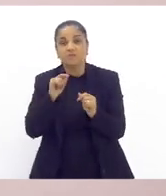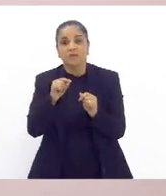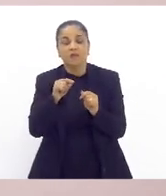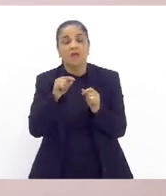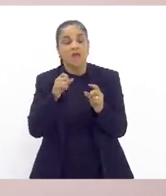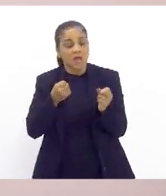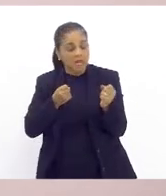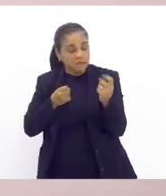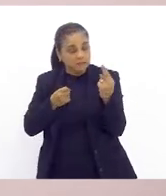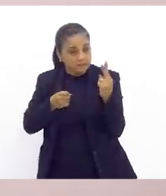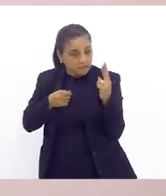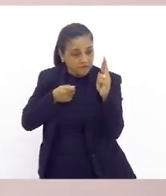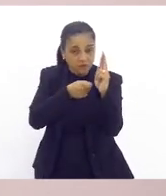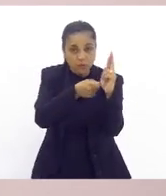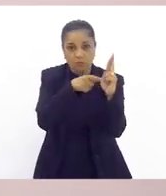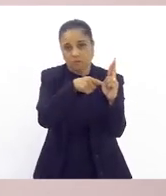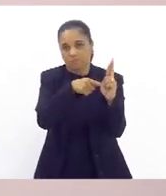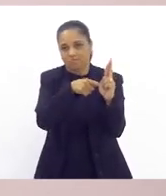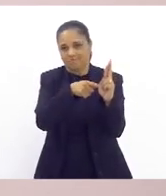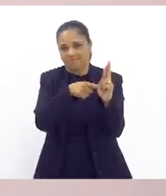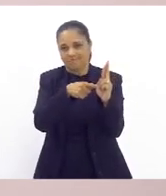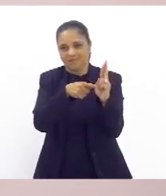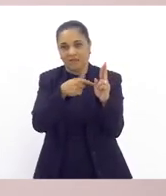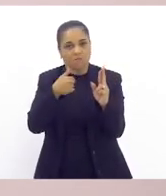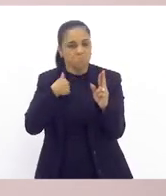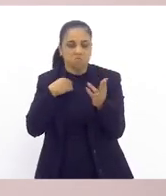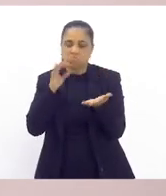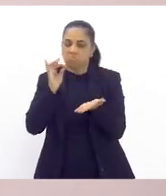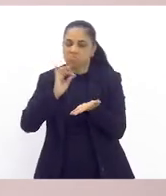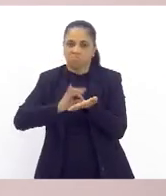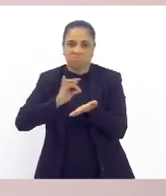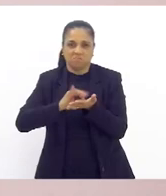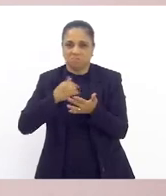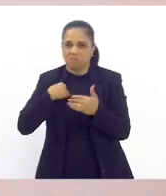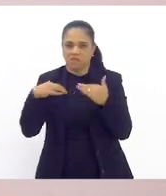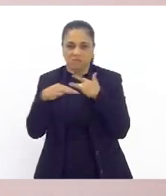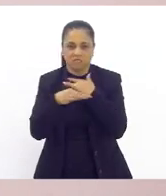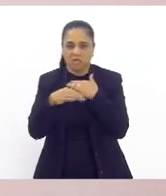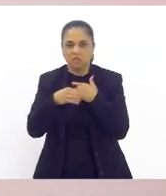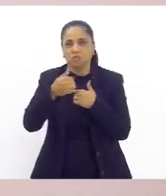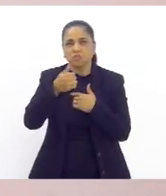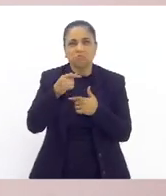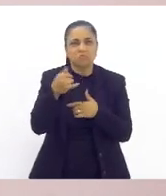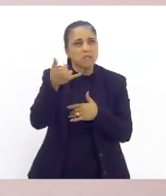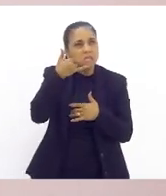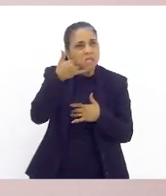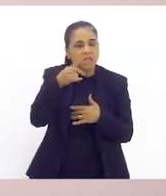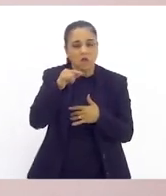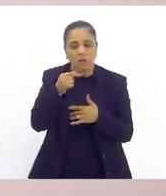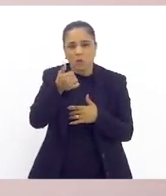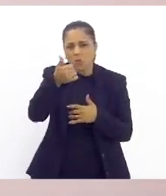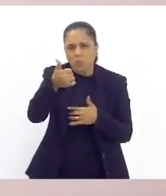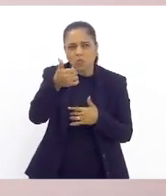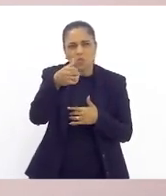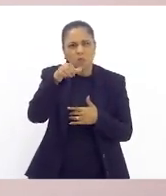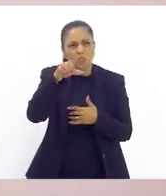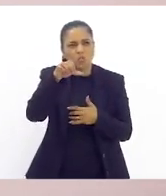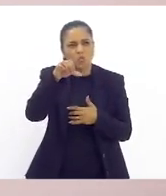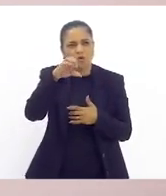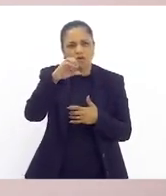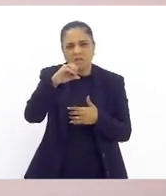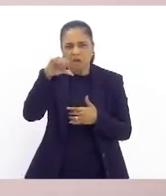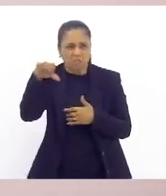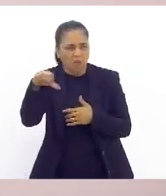Essa realidade também não é do meu Município você diz que é um nove alguma coisa um meio alguma coisa o atendimento não